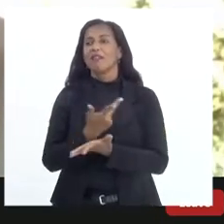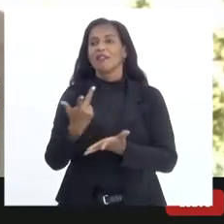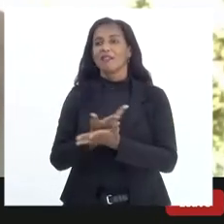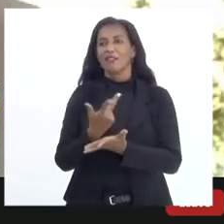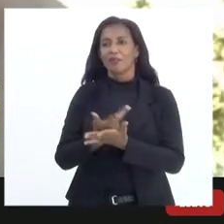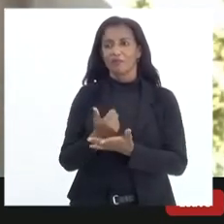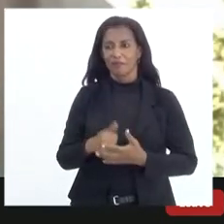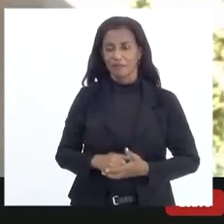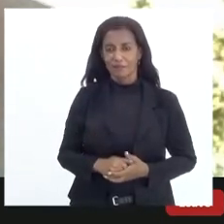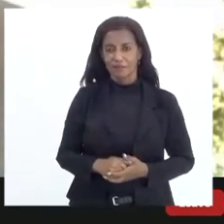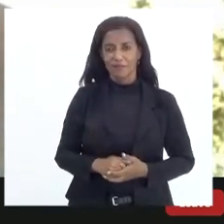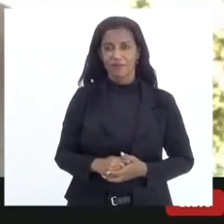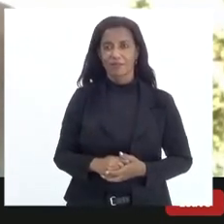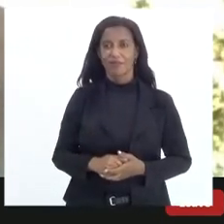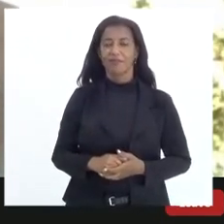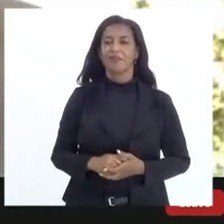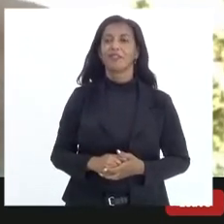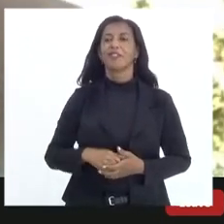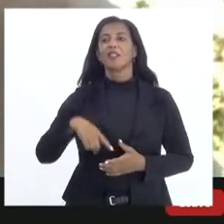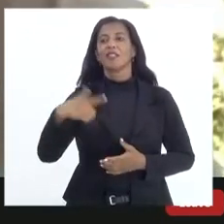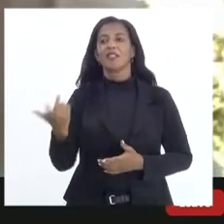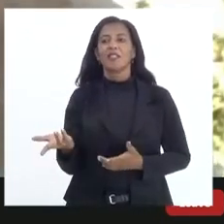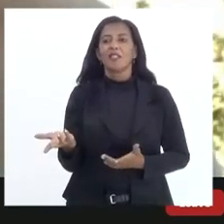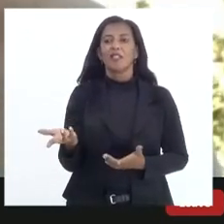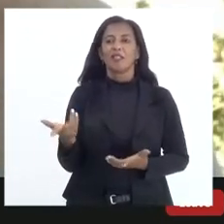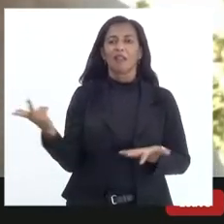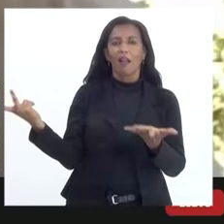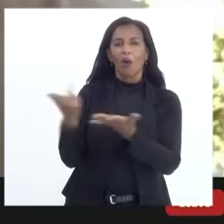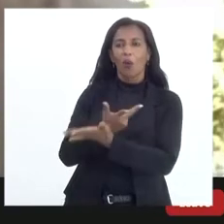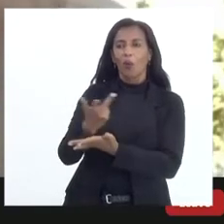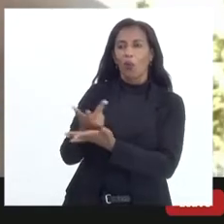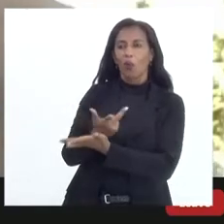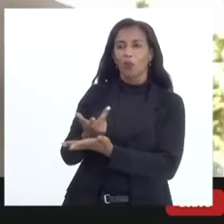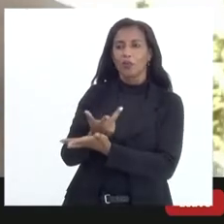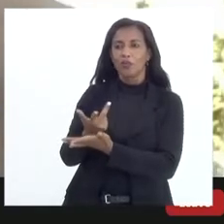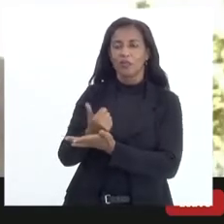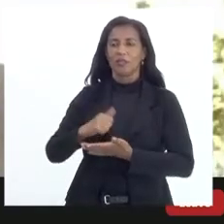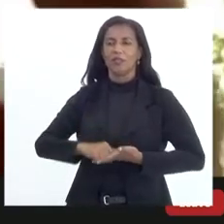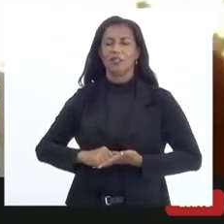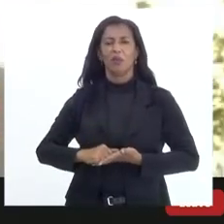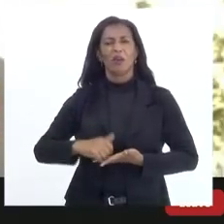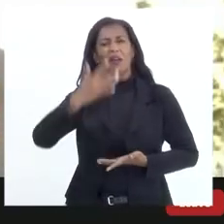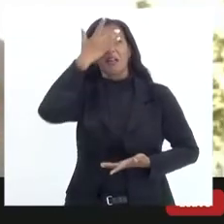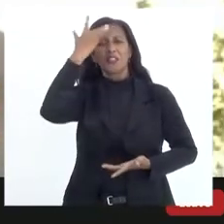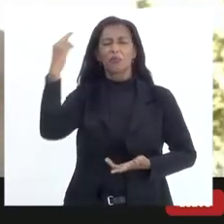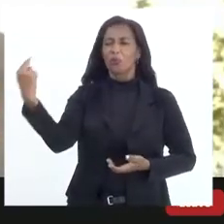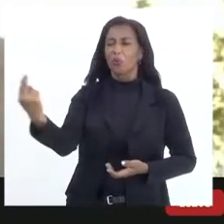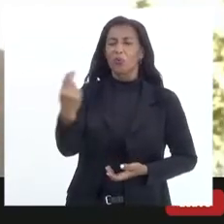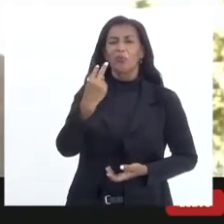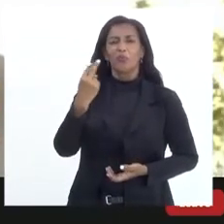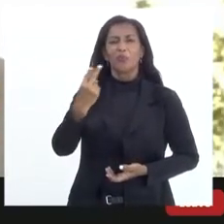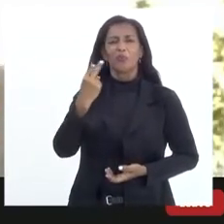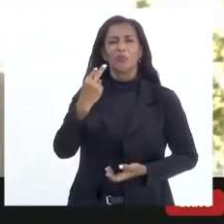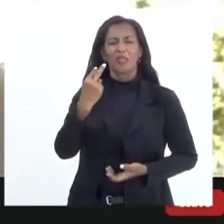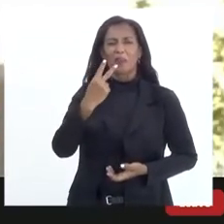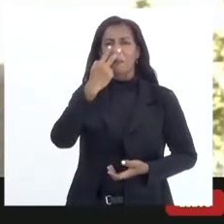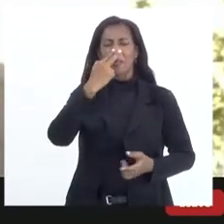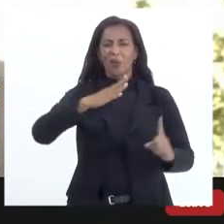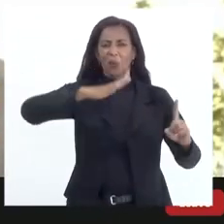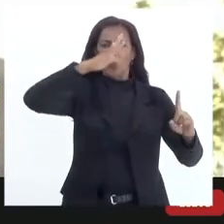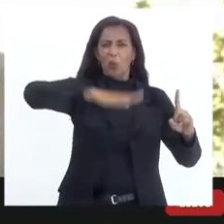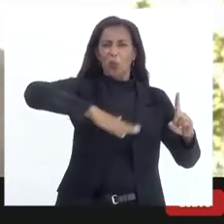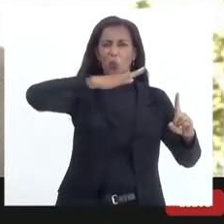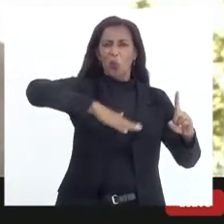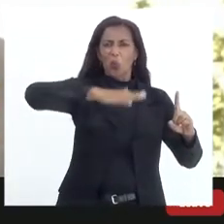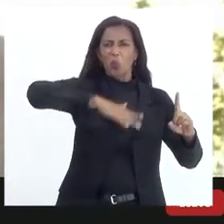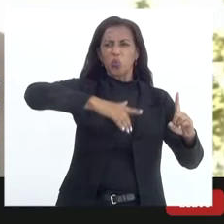A questão ela não é partidária. Você tem que, né, estar dentro das pessoas. Eles nos veem como cultuadores do